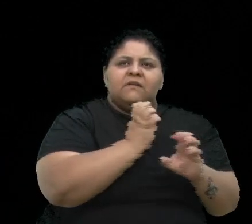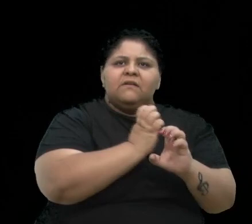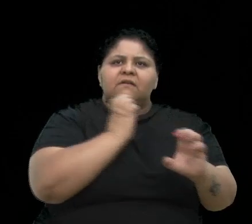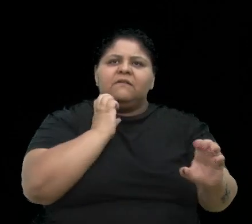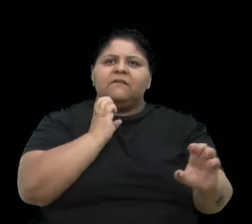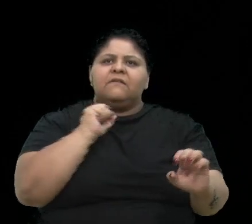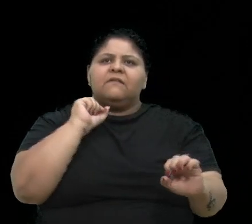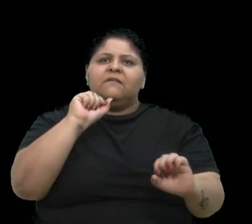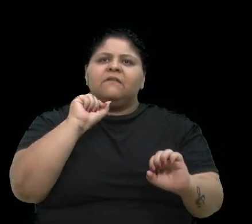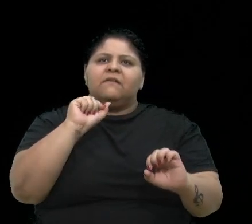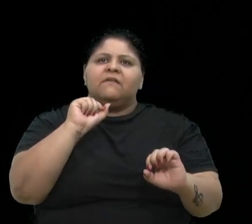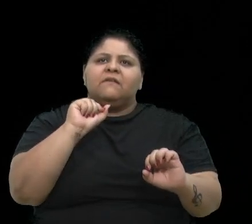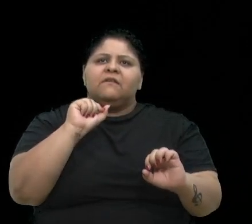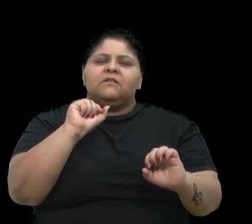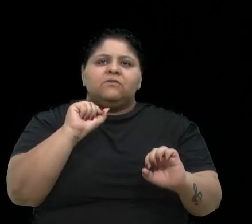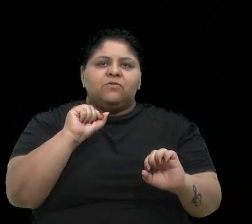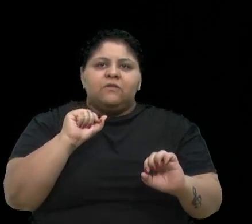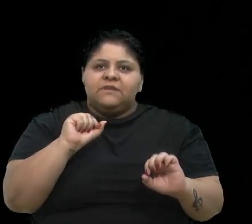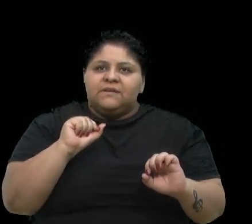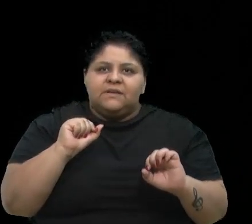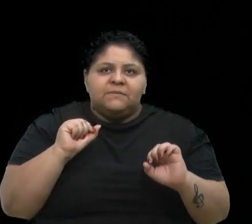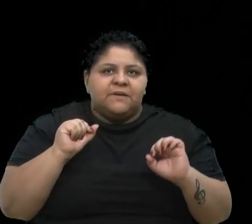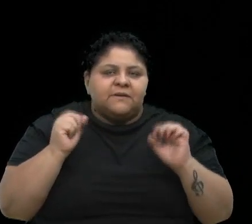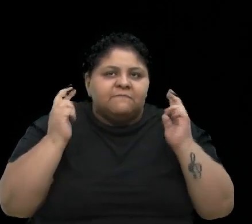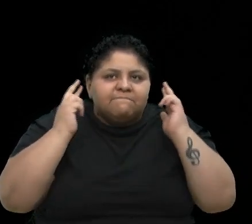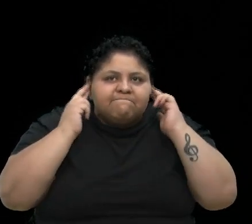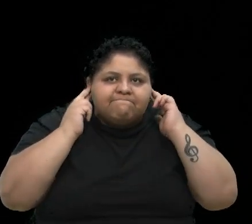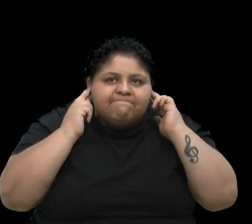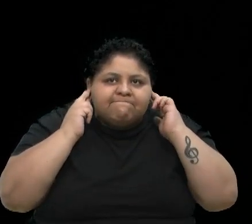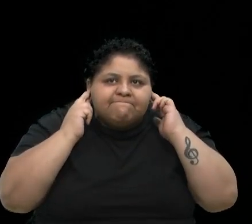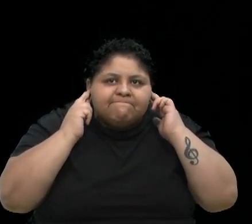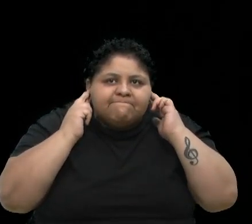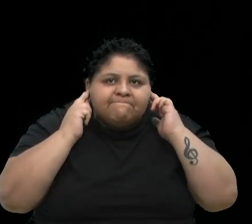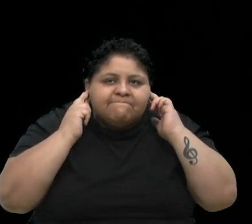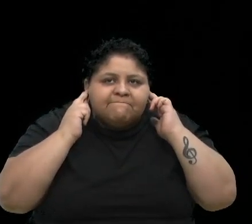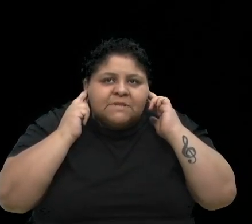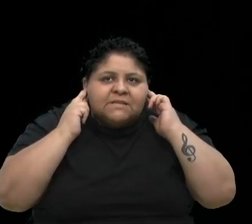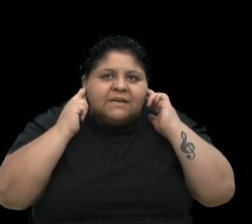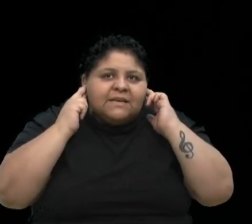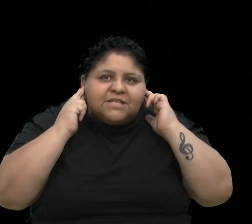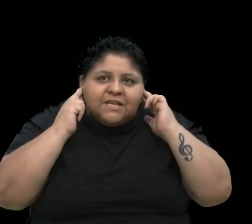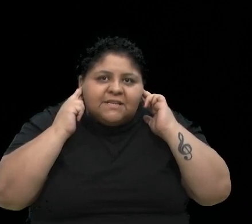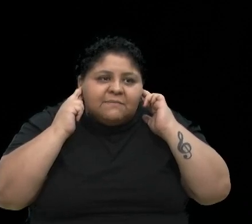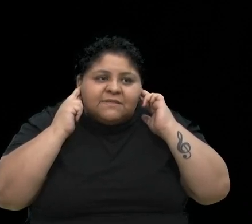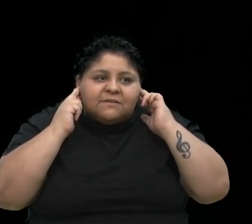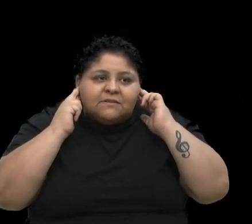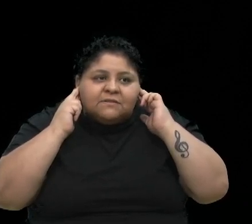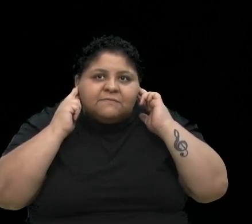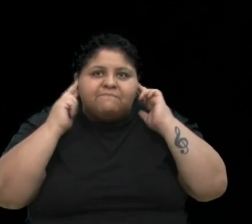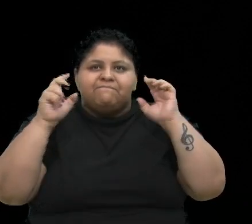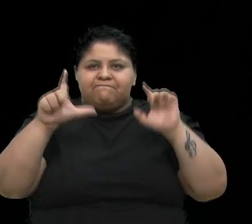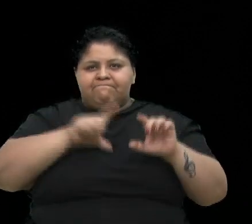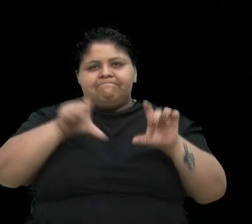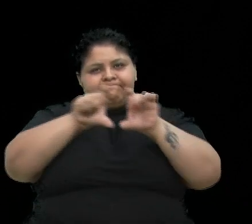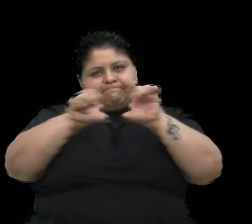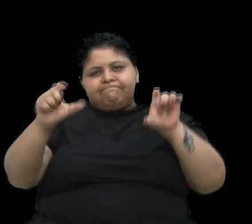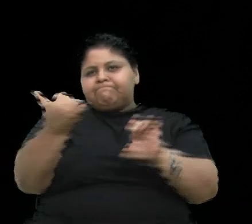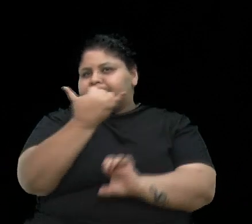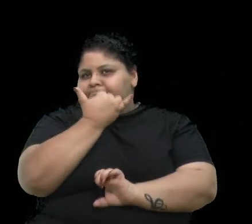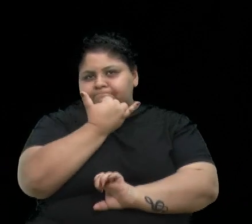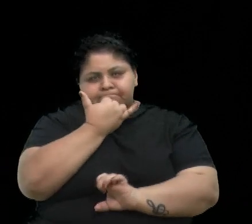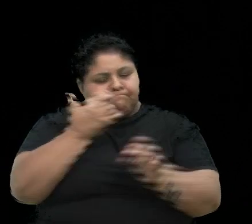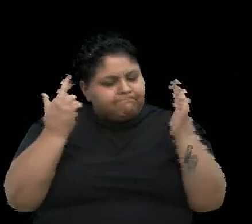dia desse eu até me inscrevo para fazer um curso de economia, porque economia são todo mundo muito sabido. Eu sempre